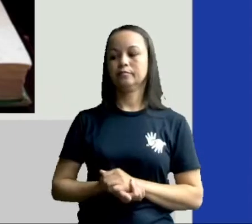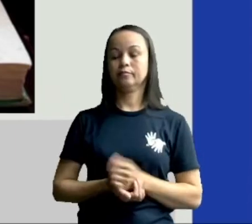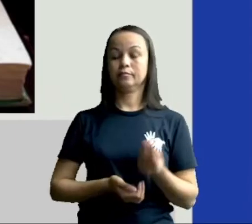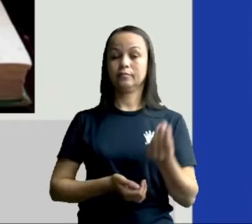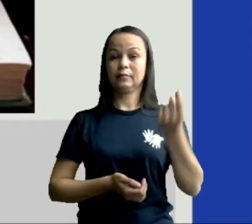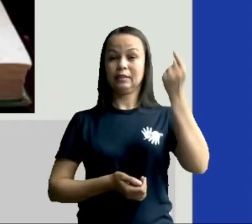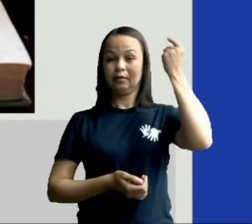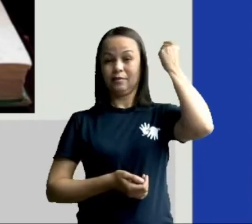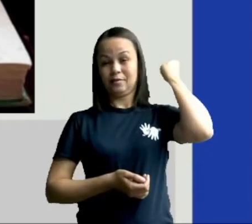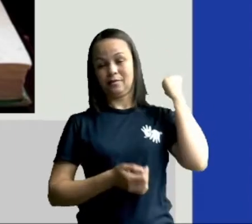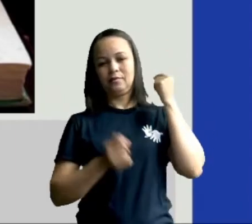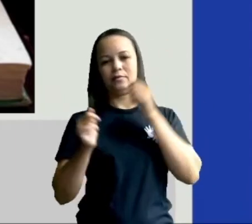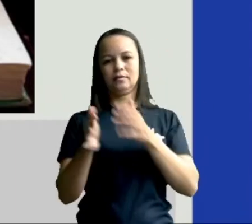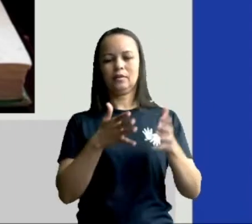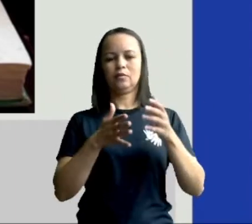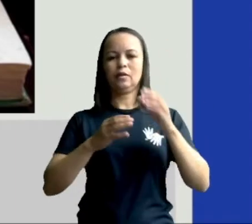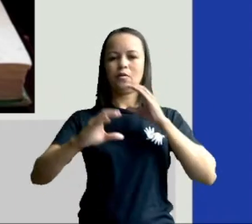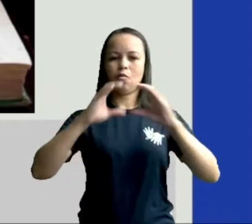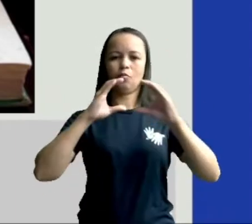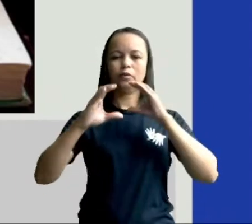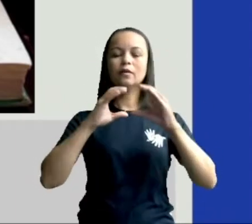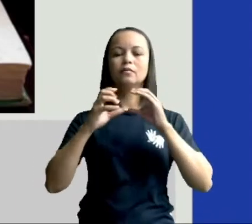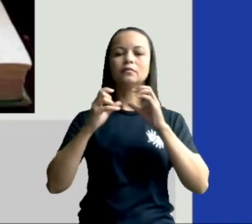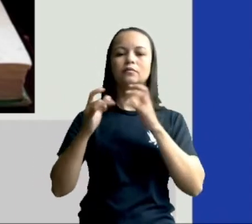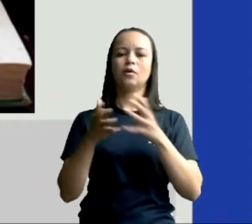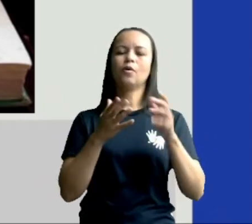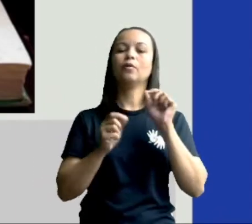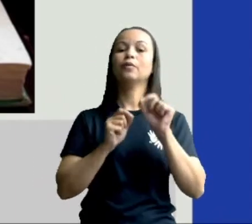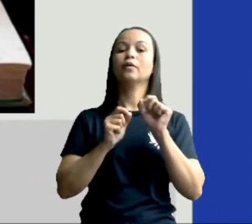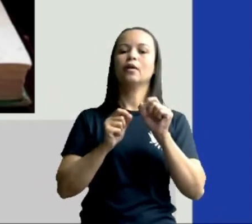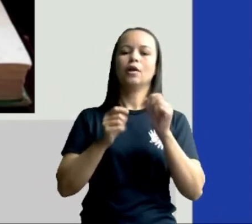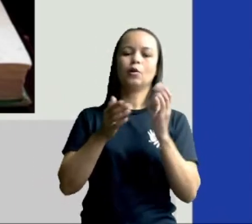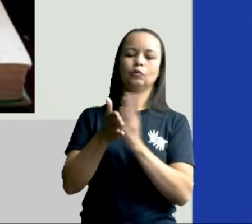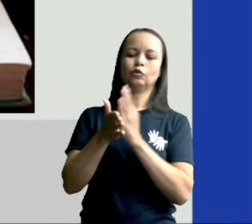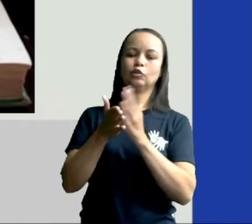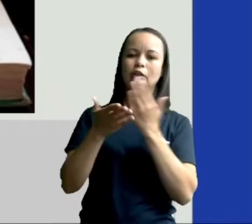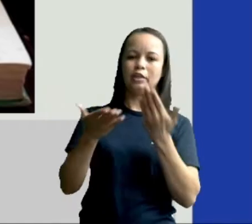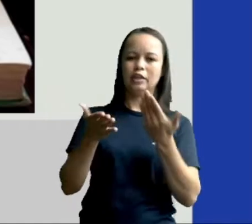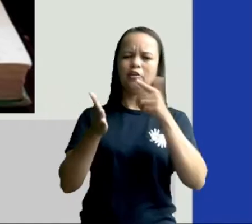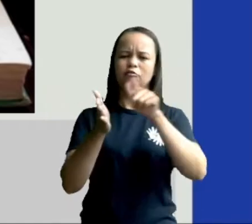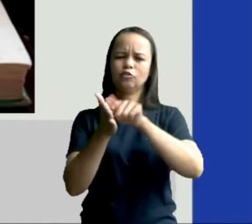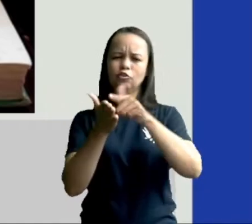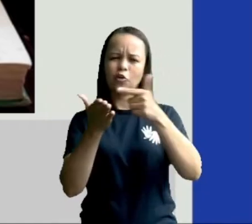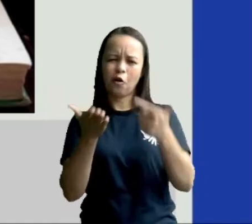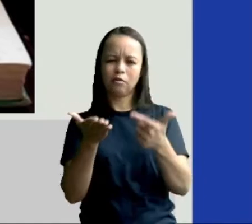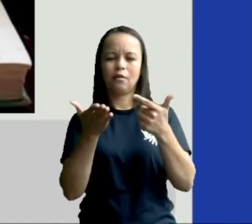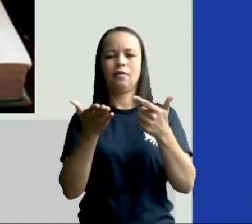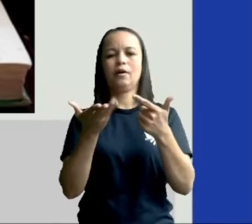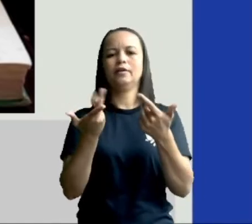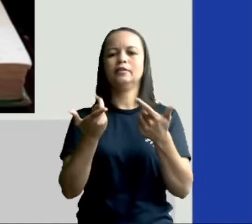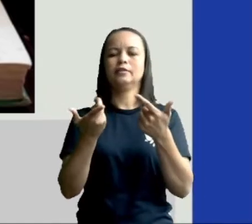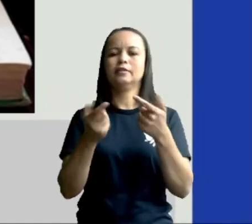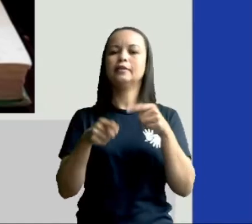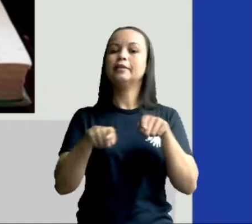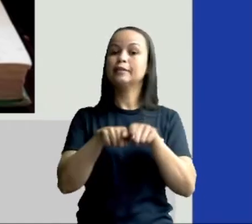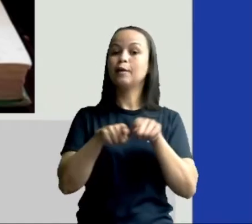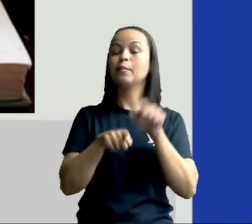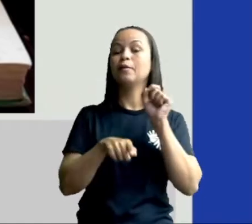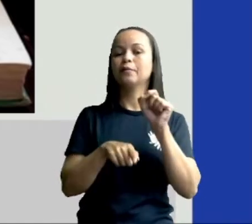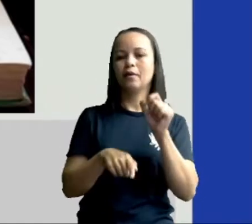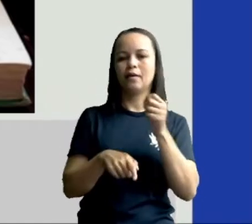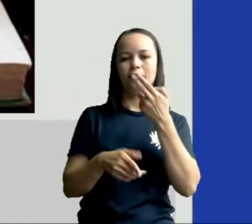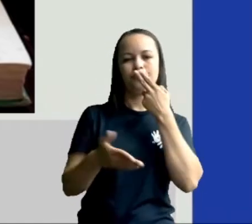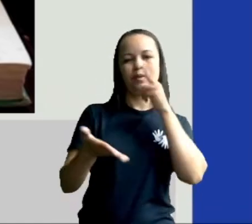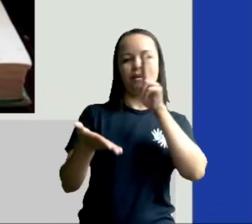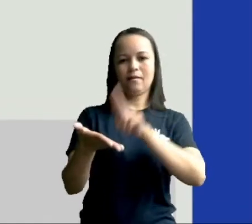Antigamente, os maiores meios de comunicação eram os livros, jornais e, sobretudo,